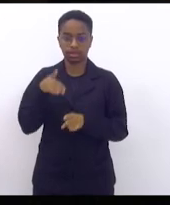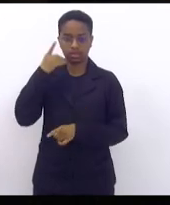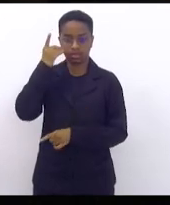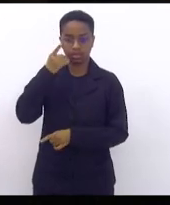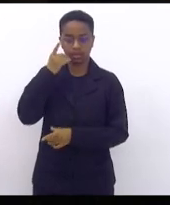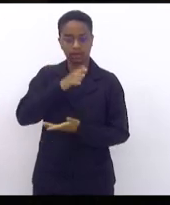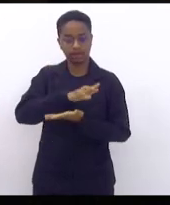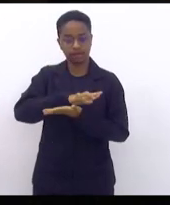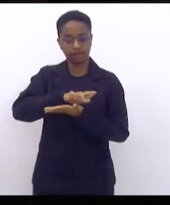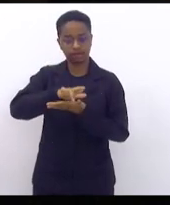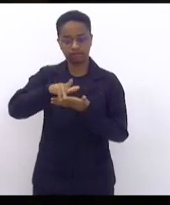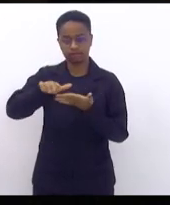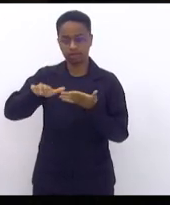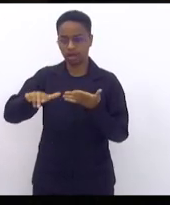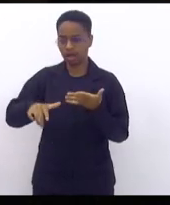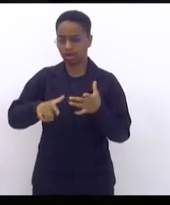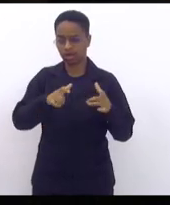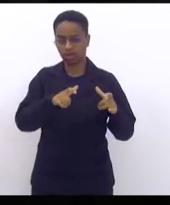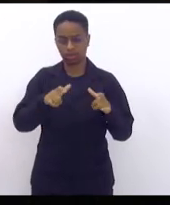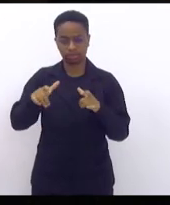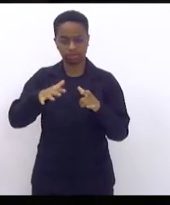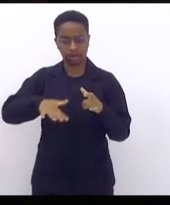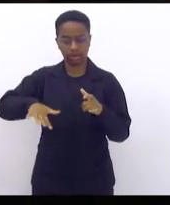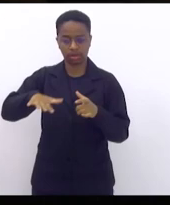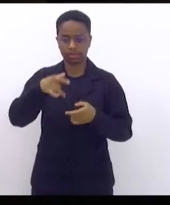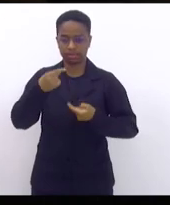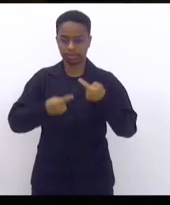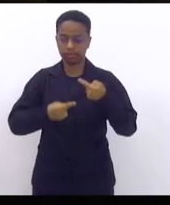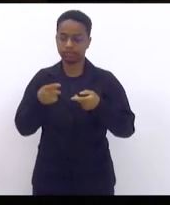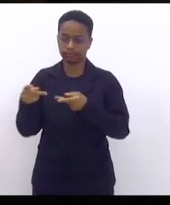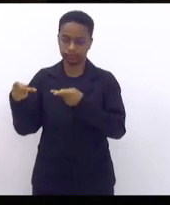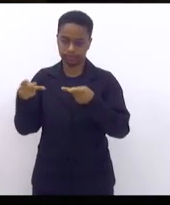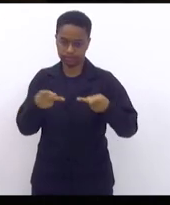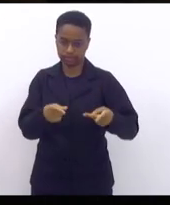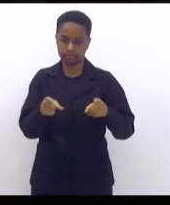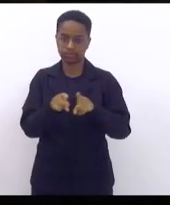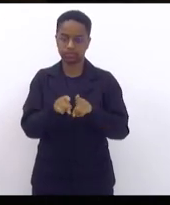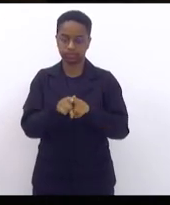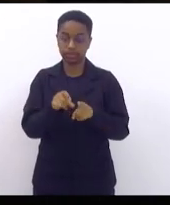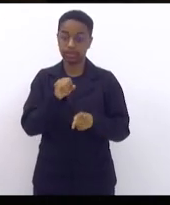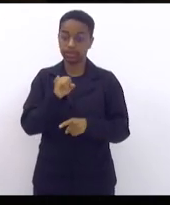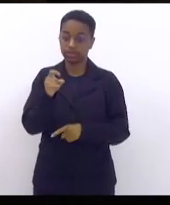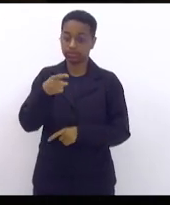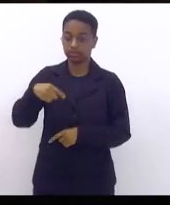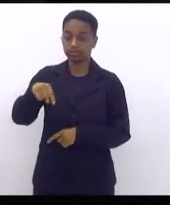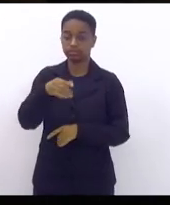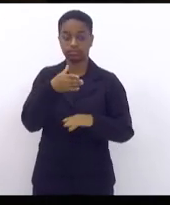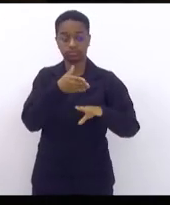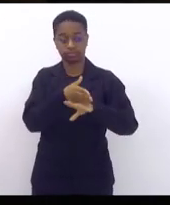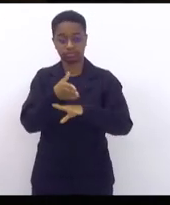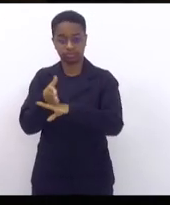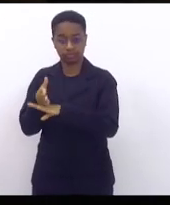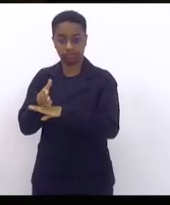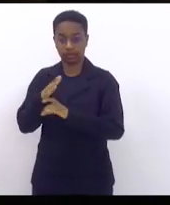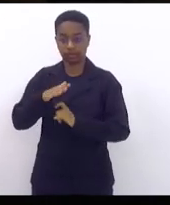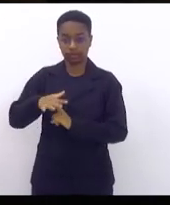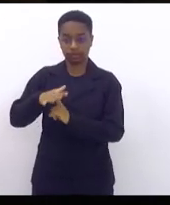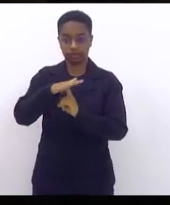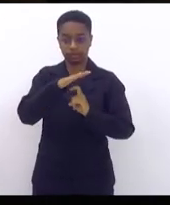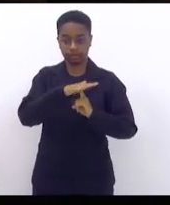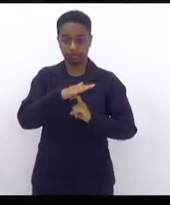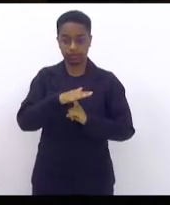de todas as matizes políticas. Se você visitar a Feira de São